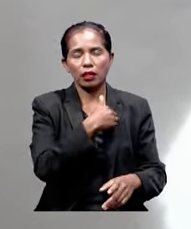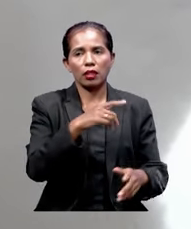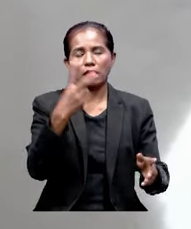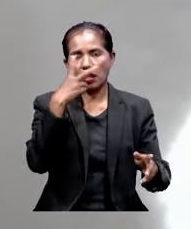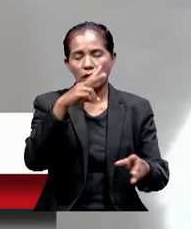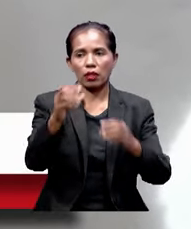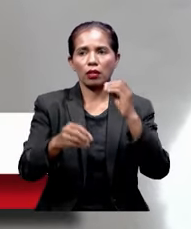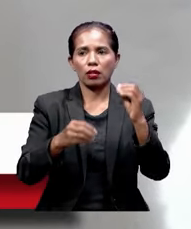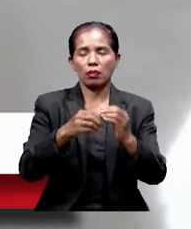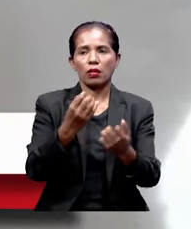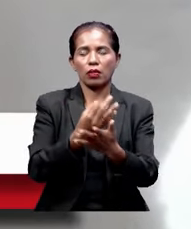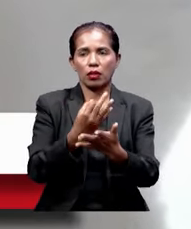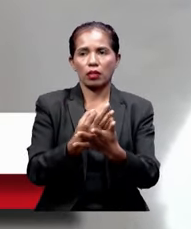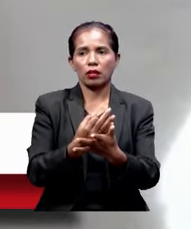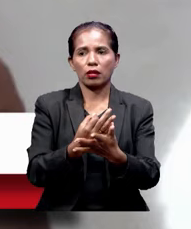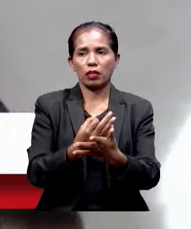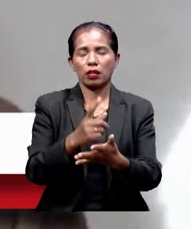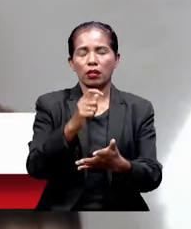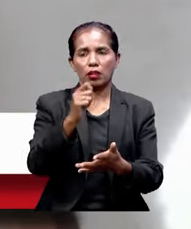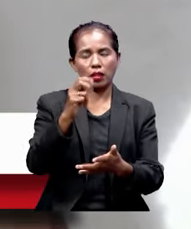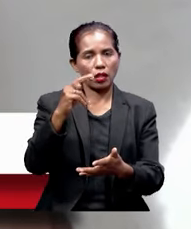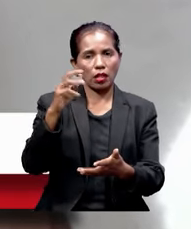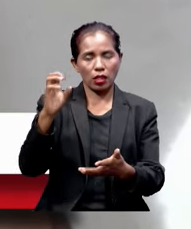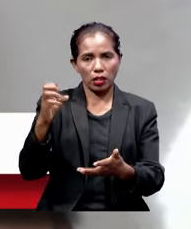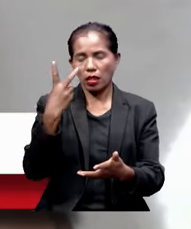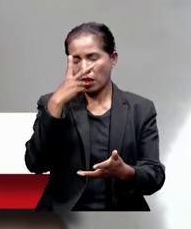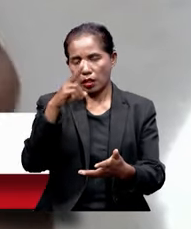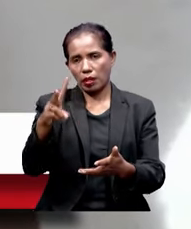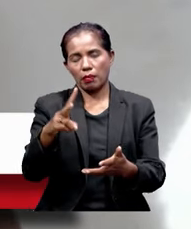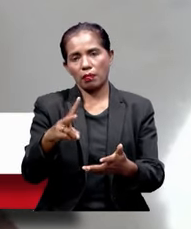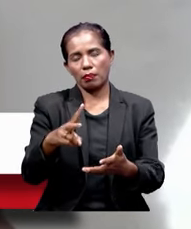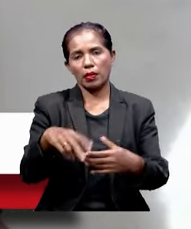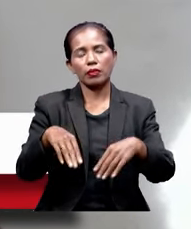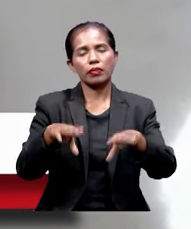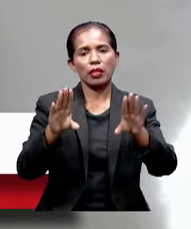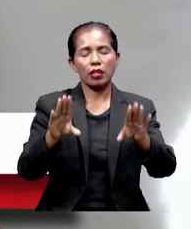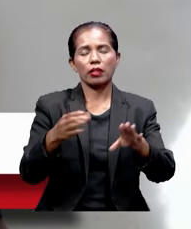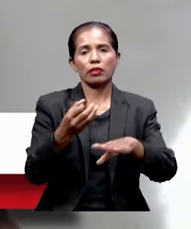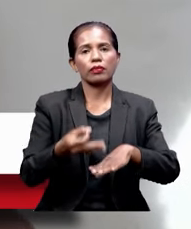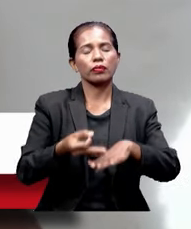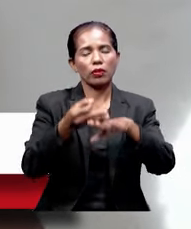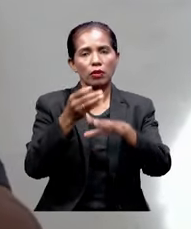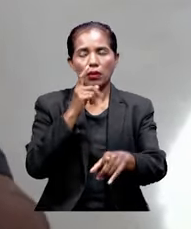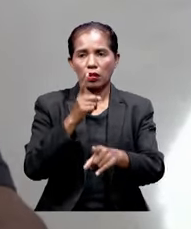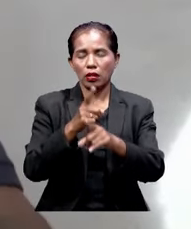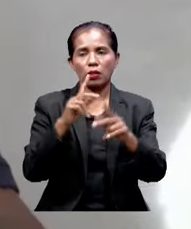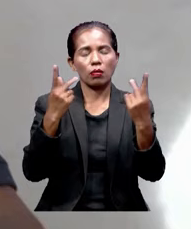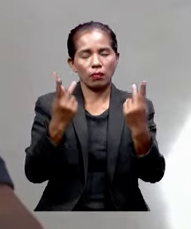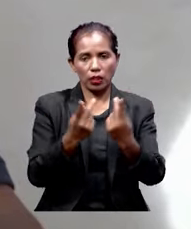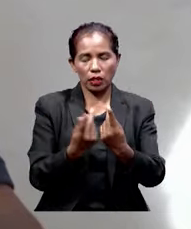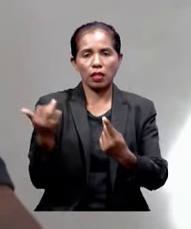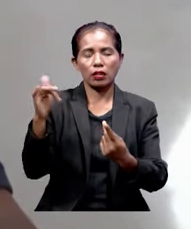a subsidium. Kalkul tane nian. Haleba presi justus. Empresa importador sirane la belle fan liu